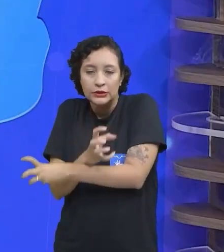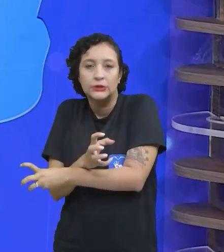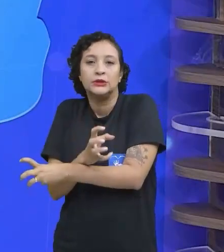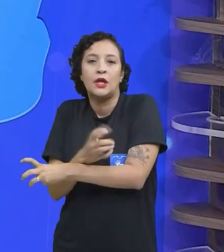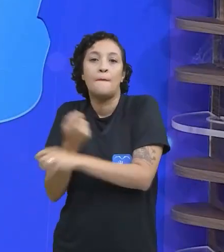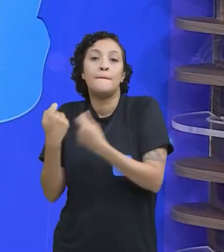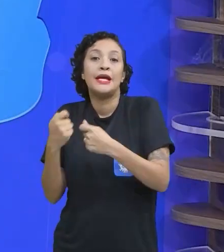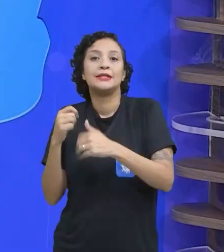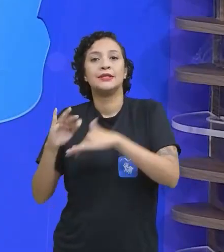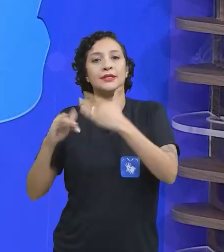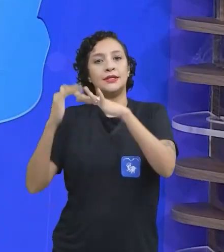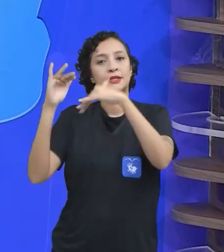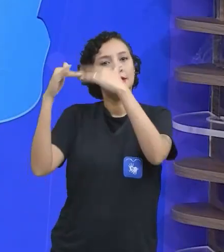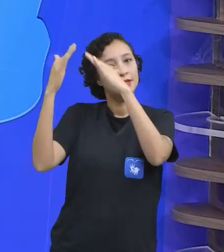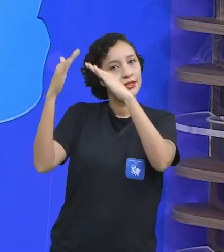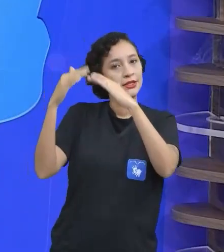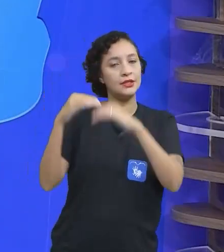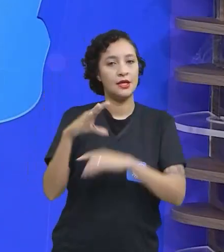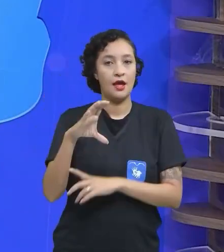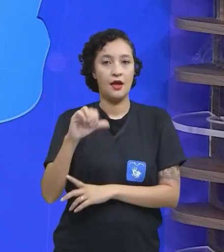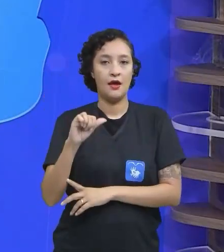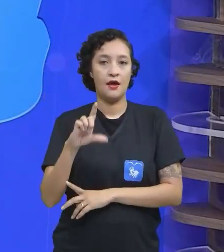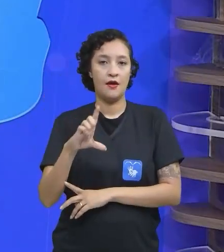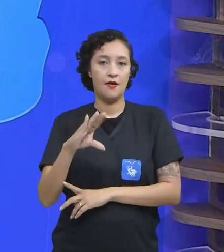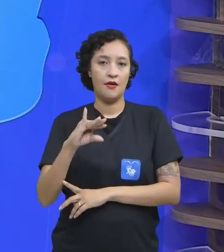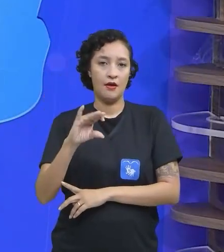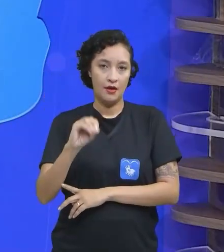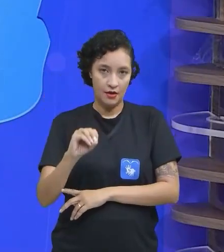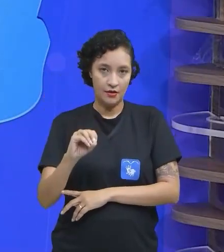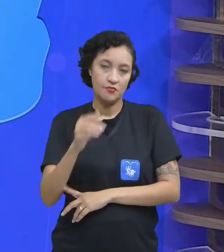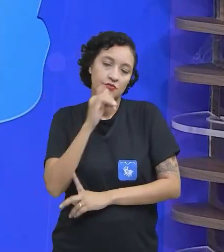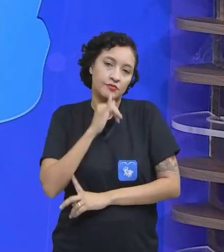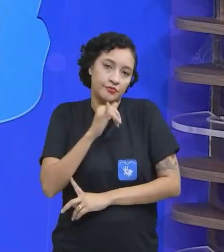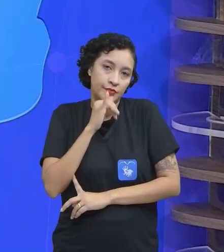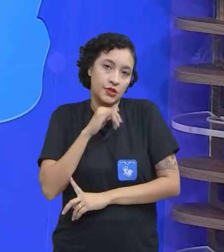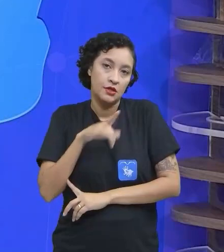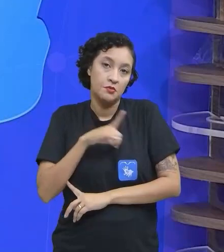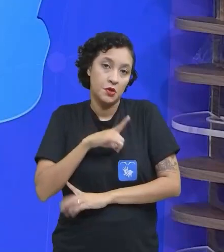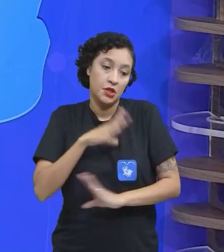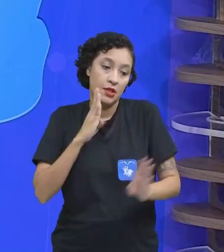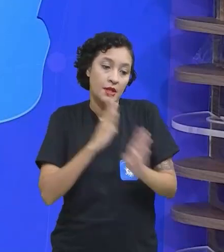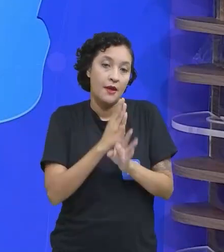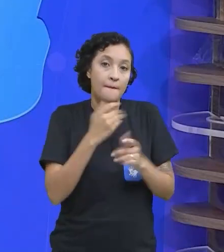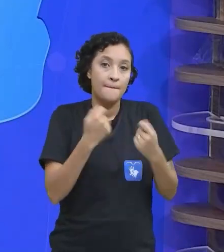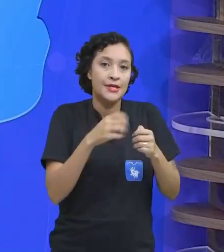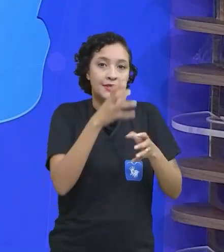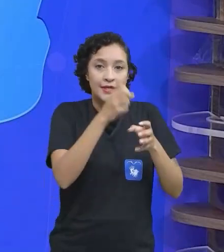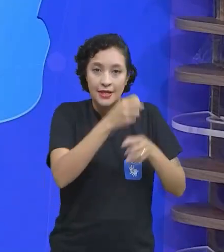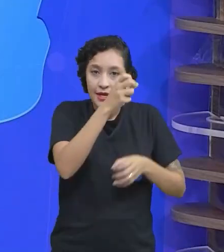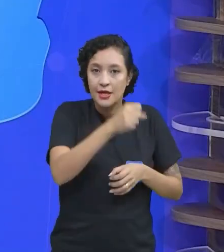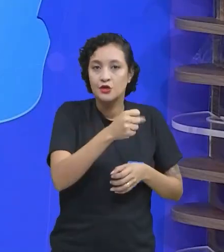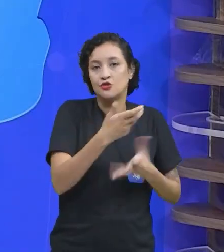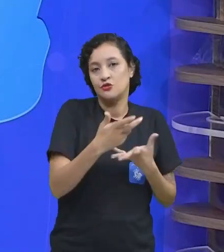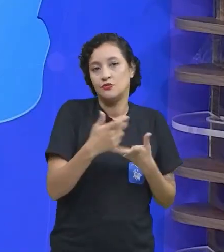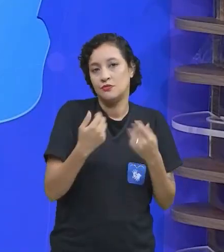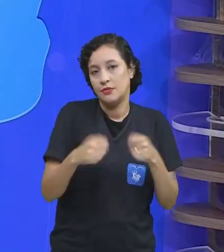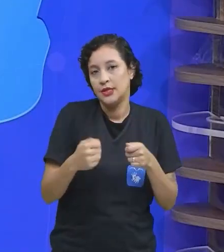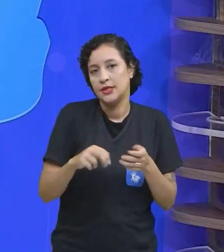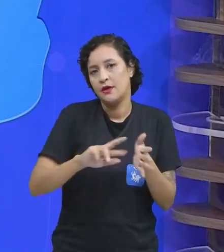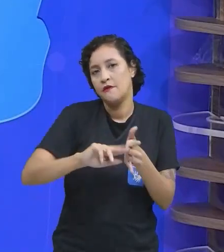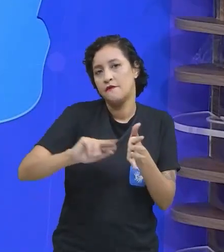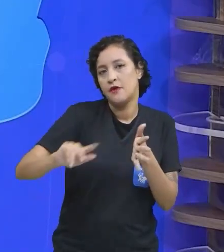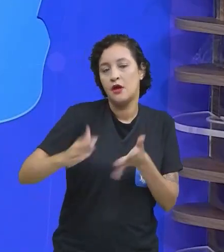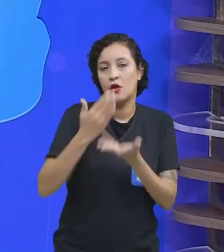precisam de nutrientes, como o cálcio, por exemplo, que nós encontramos no leite. Além disso, também existem